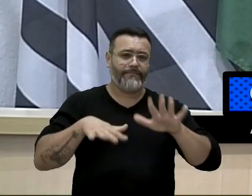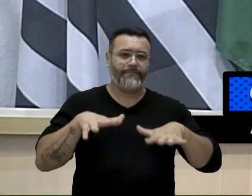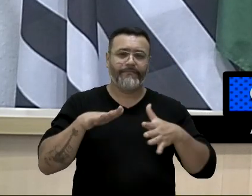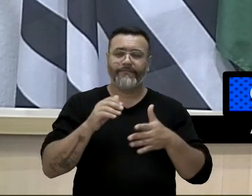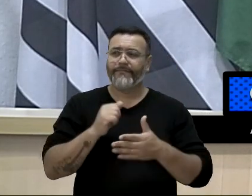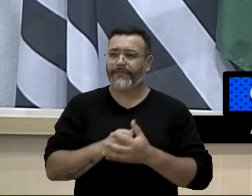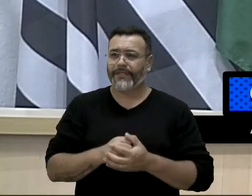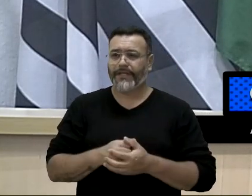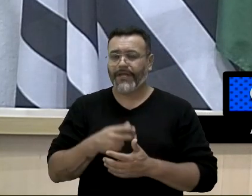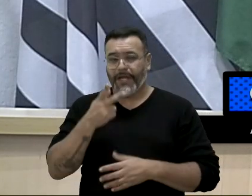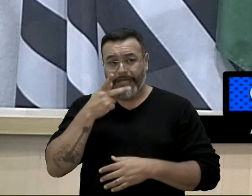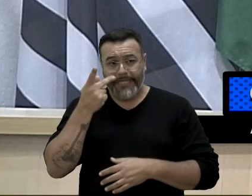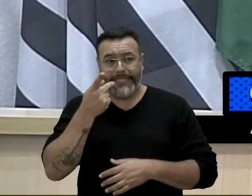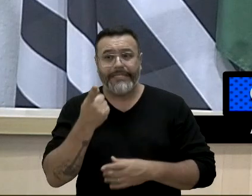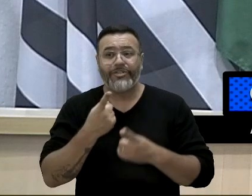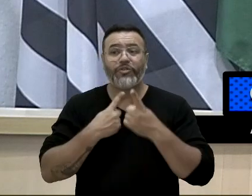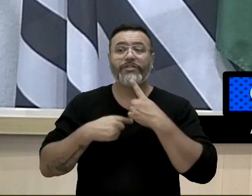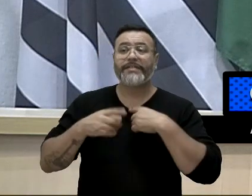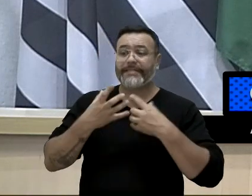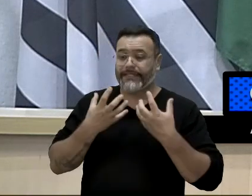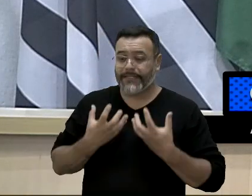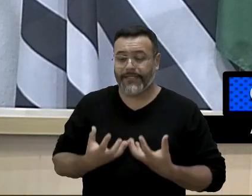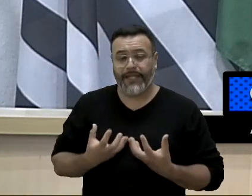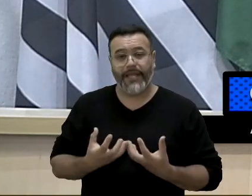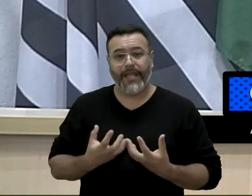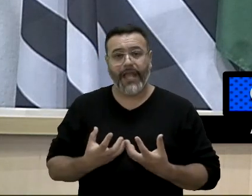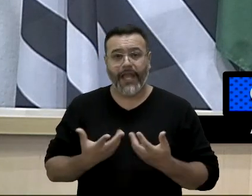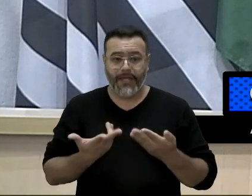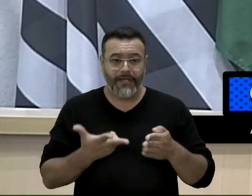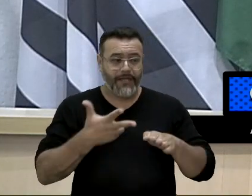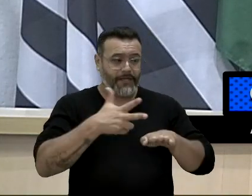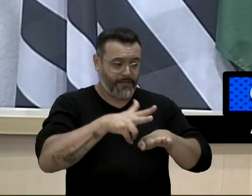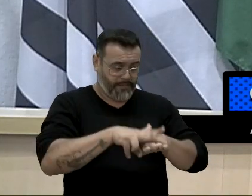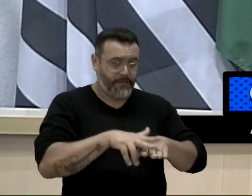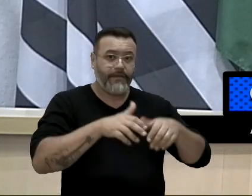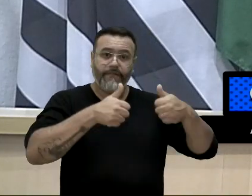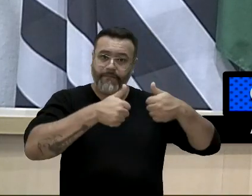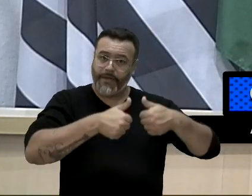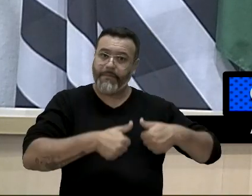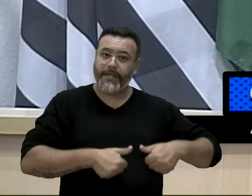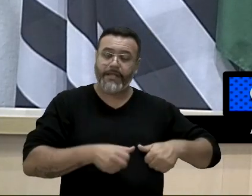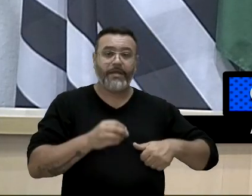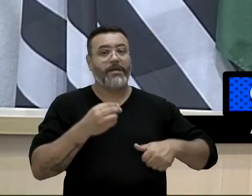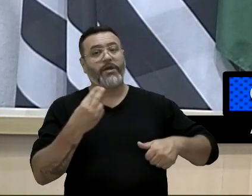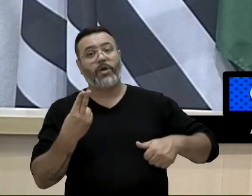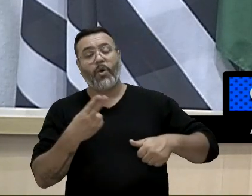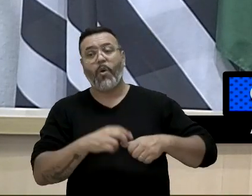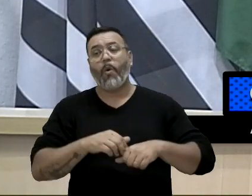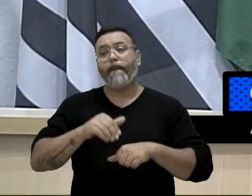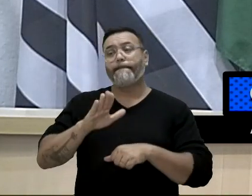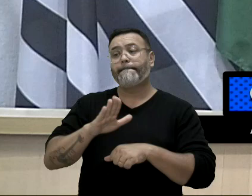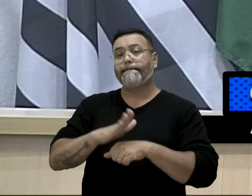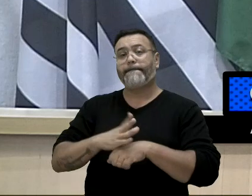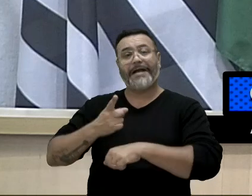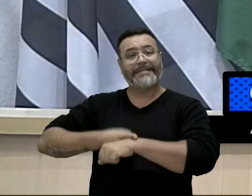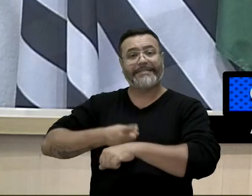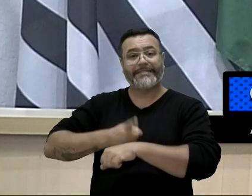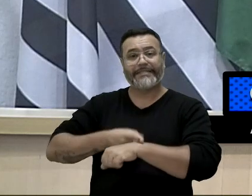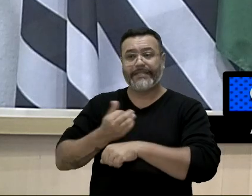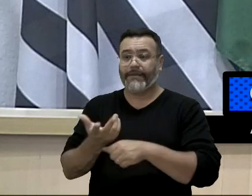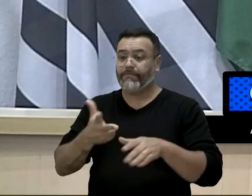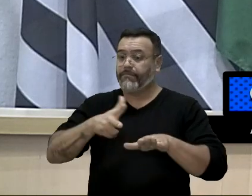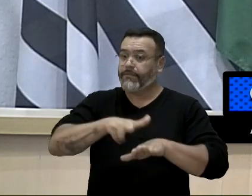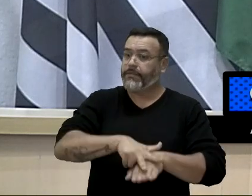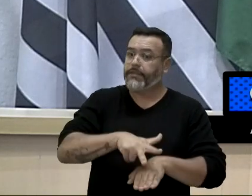falar do desejo dela de querer ficar internada conosco ou querer ficar mais tempo ali naquela